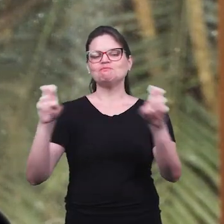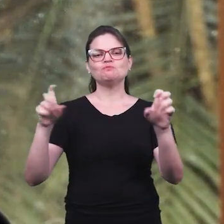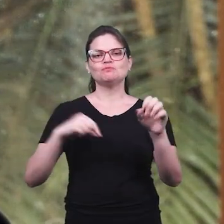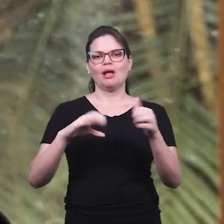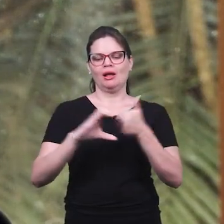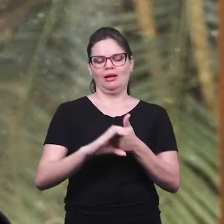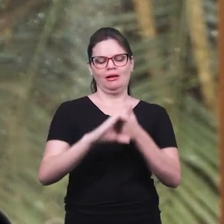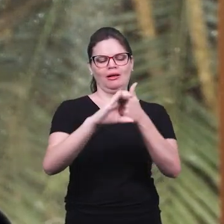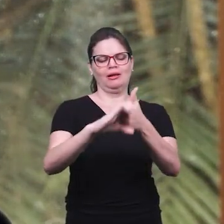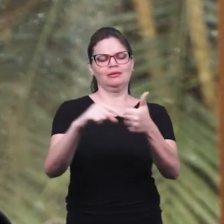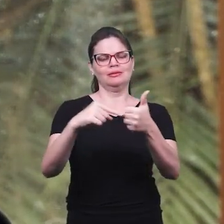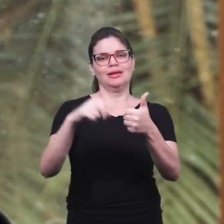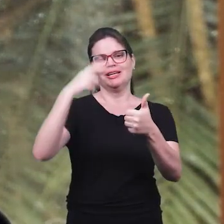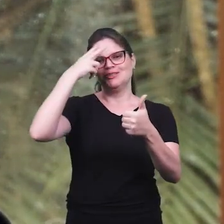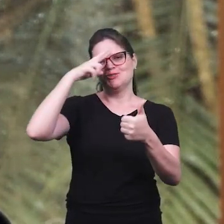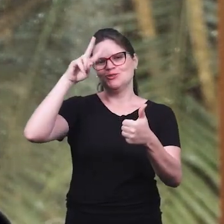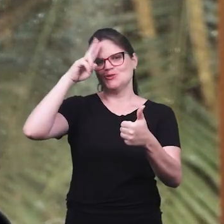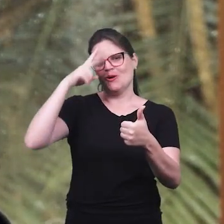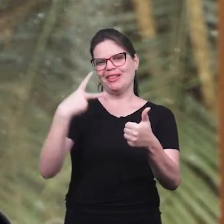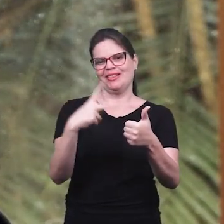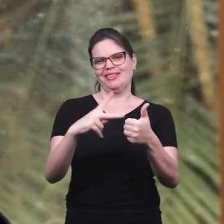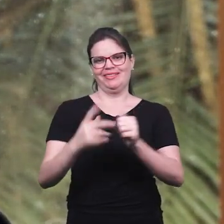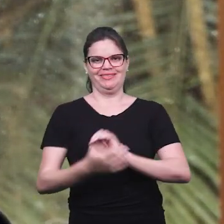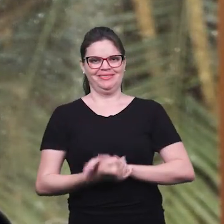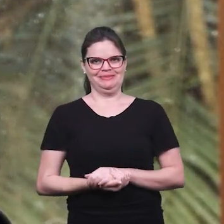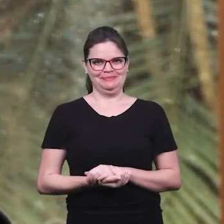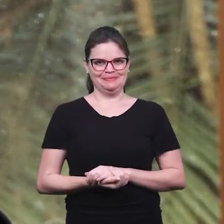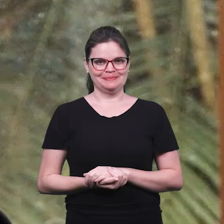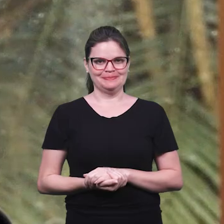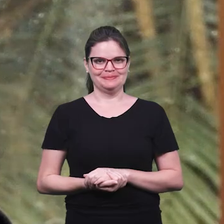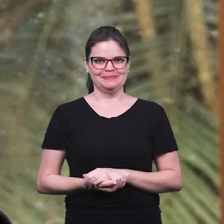chamada A História do Cristianismo.